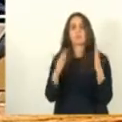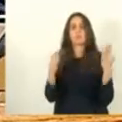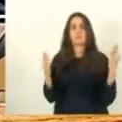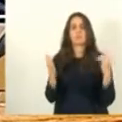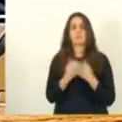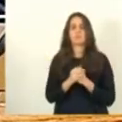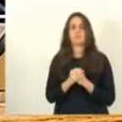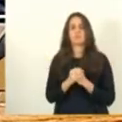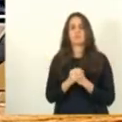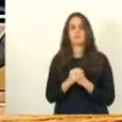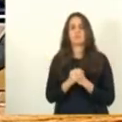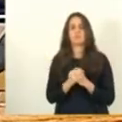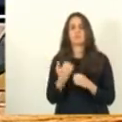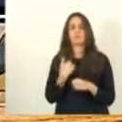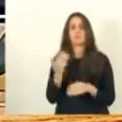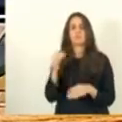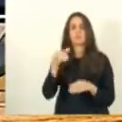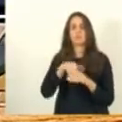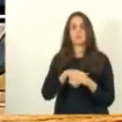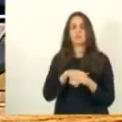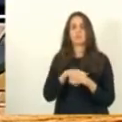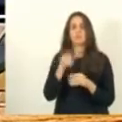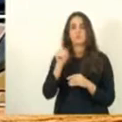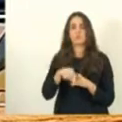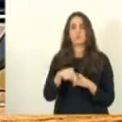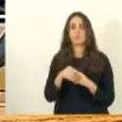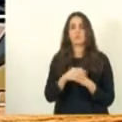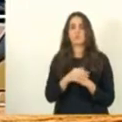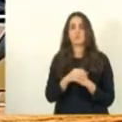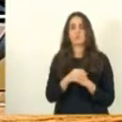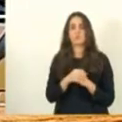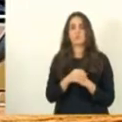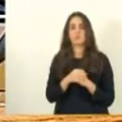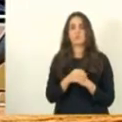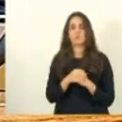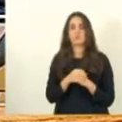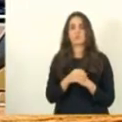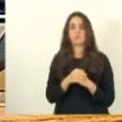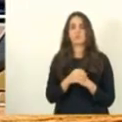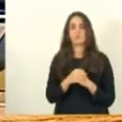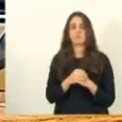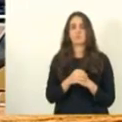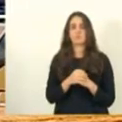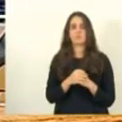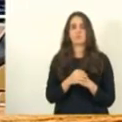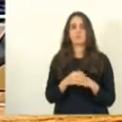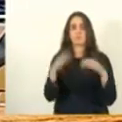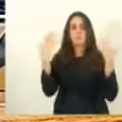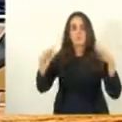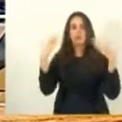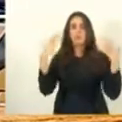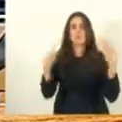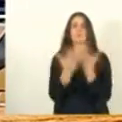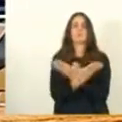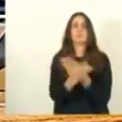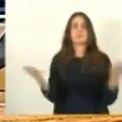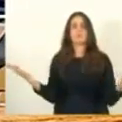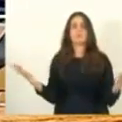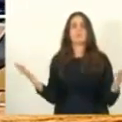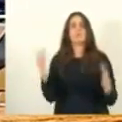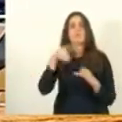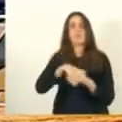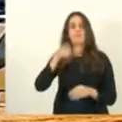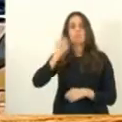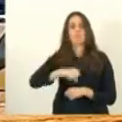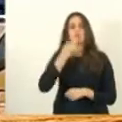vou adiantar o meu voto será favorável, muito mais que merecido. Parabéns a todos vocês, uma boa